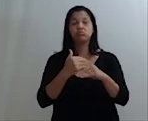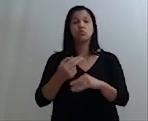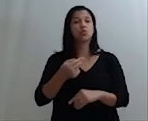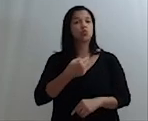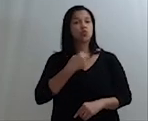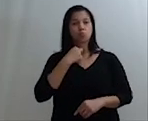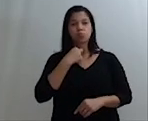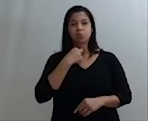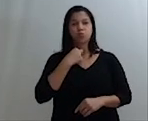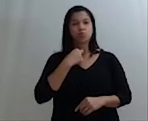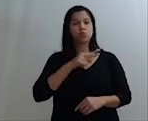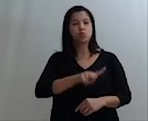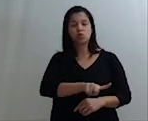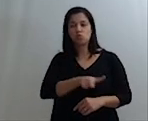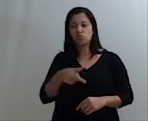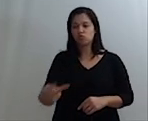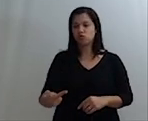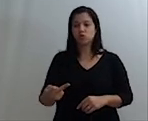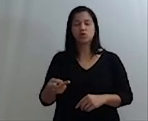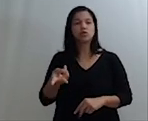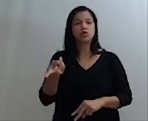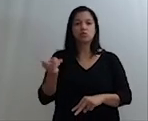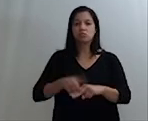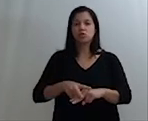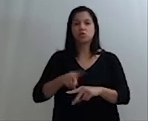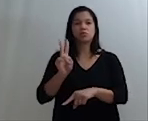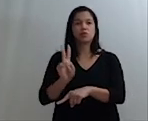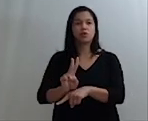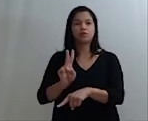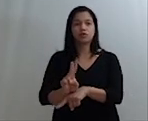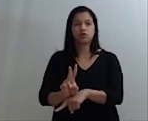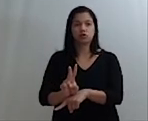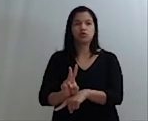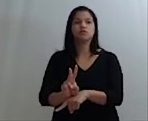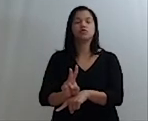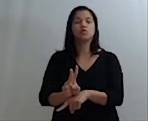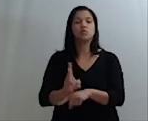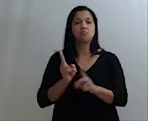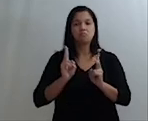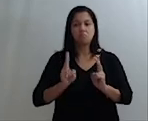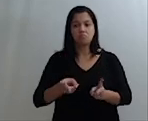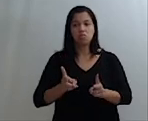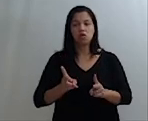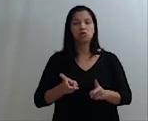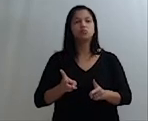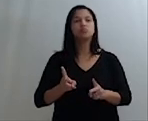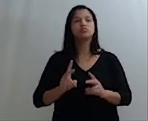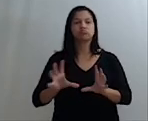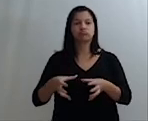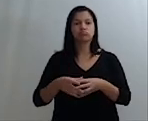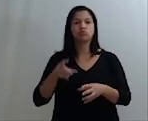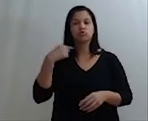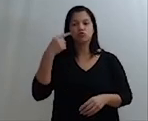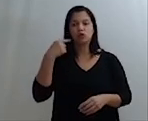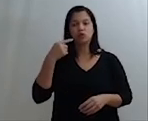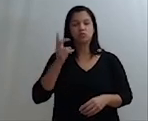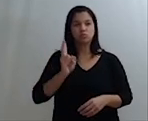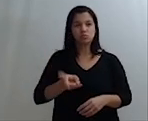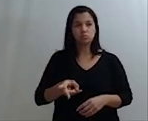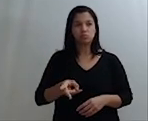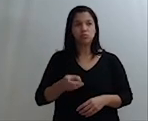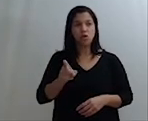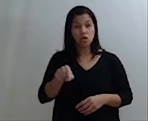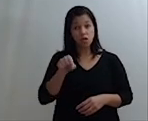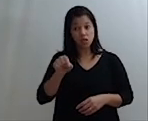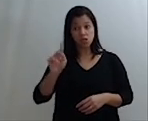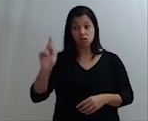de versão automática da prisão preventiva eh pelo magistrado no caso de recebimento do ao prisão em flagrante aquele Abas